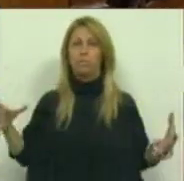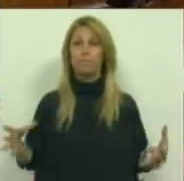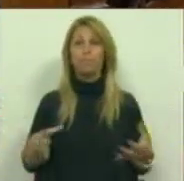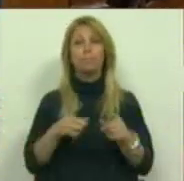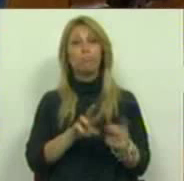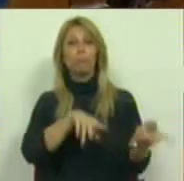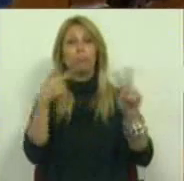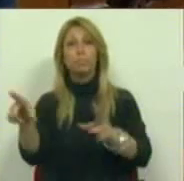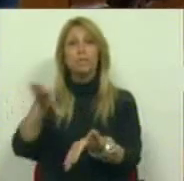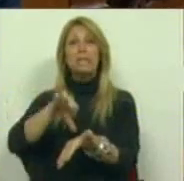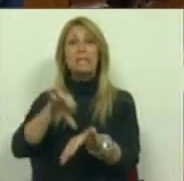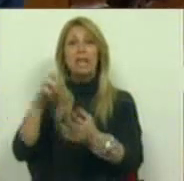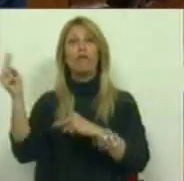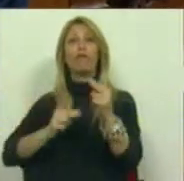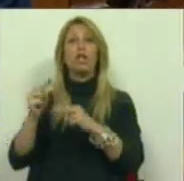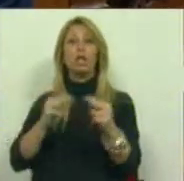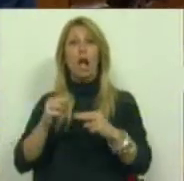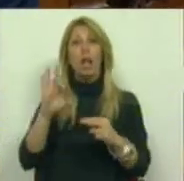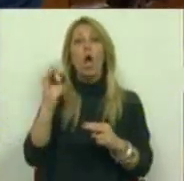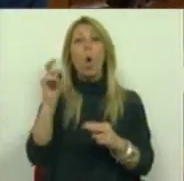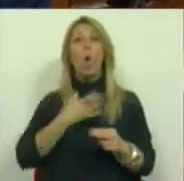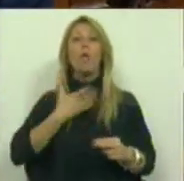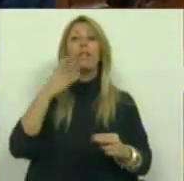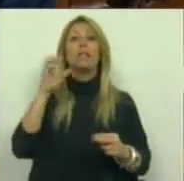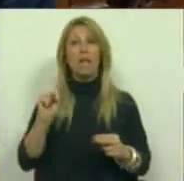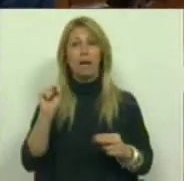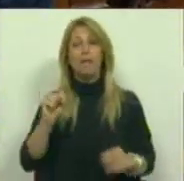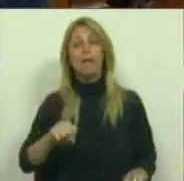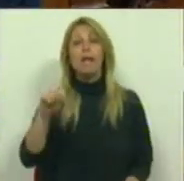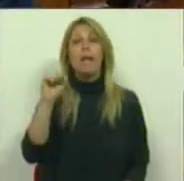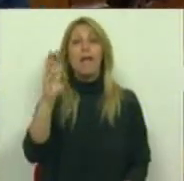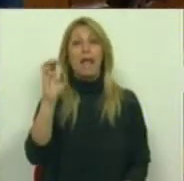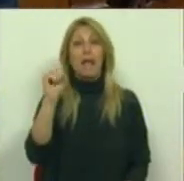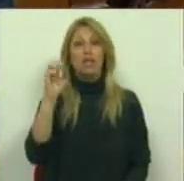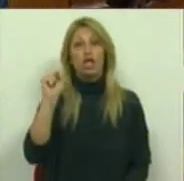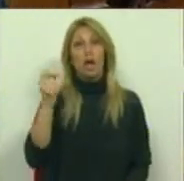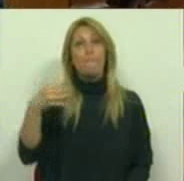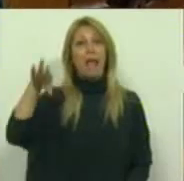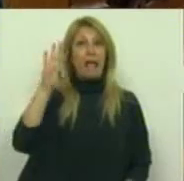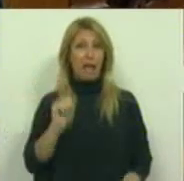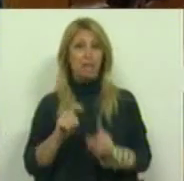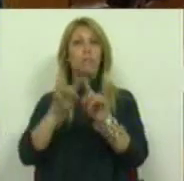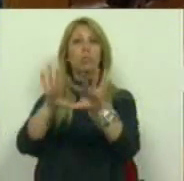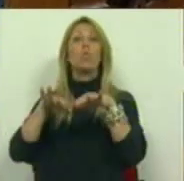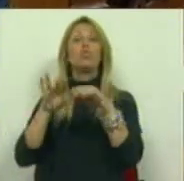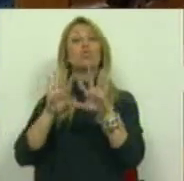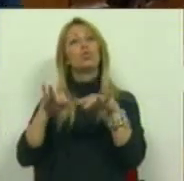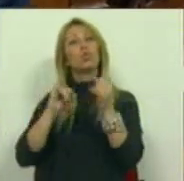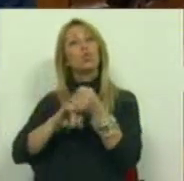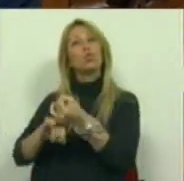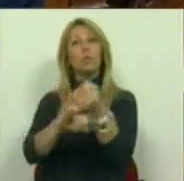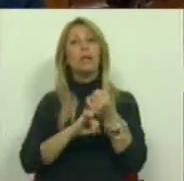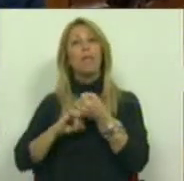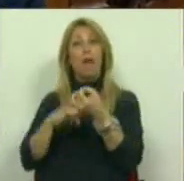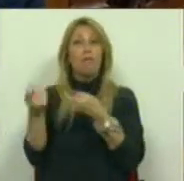sua sede fiscal da holding, da sua SGPS, da sua Sociedade de Gestor de Participações Sociais para a Holanda, com